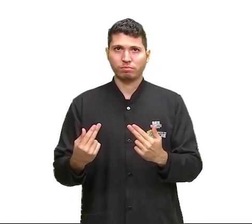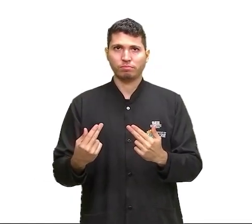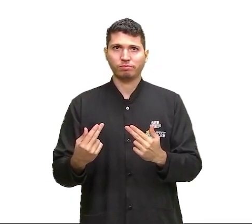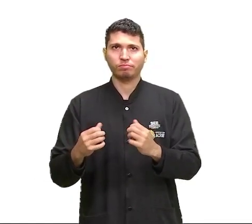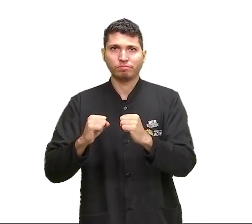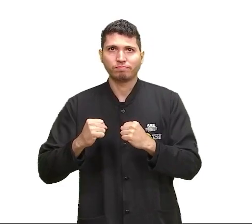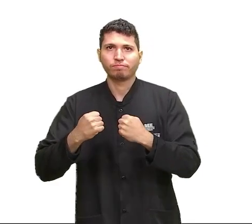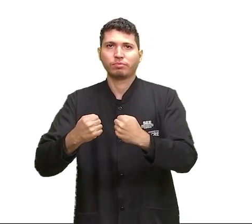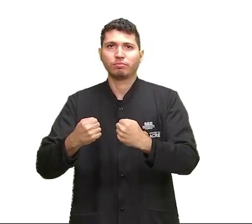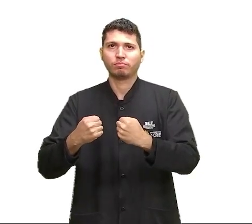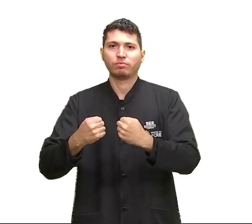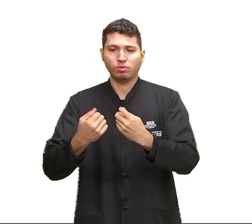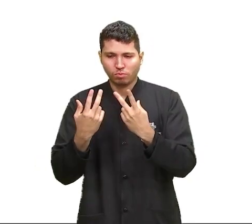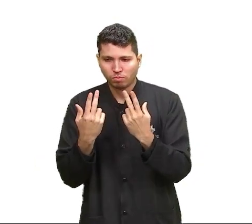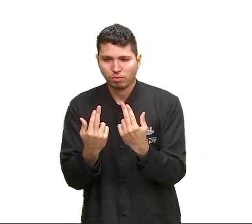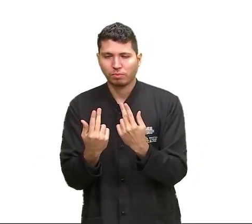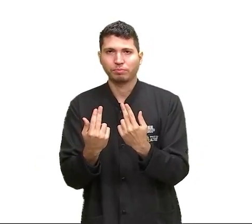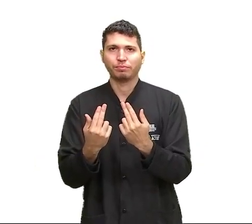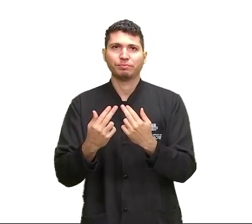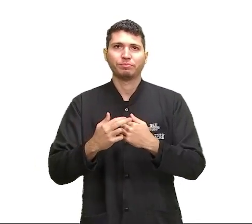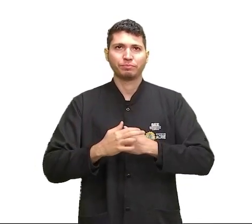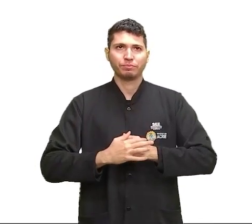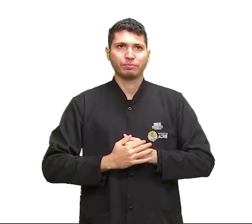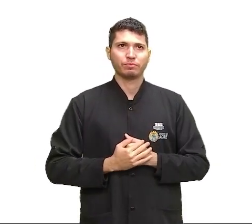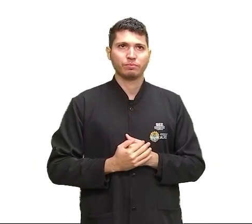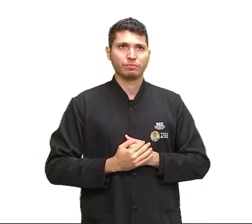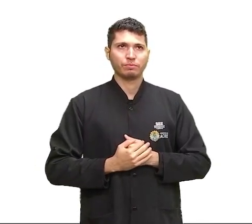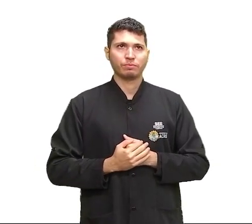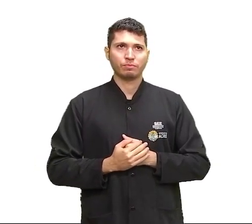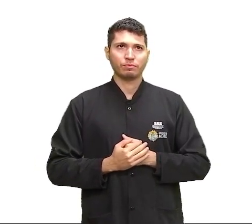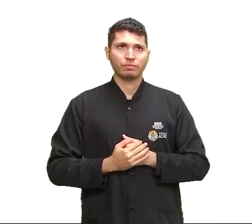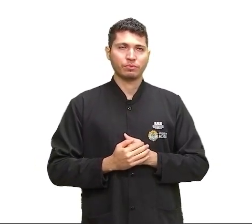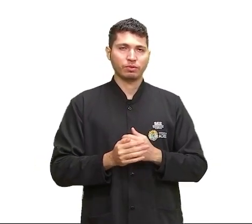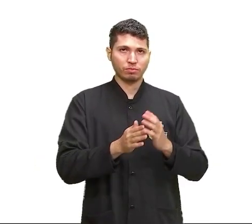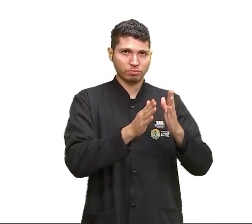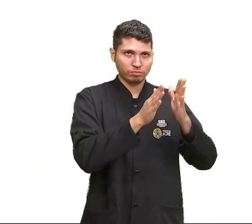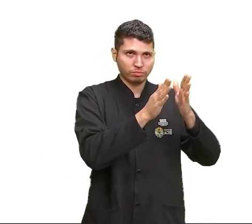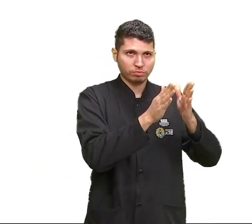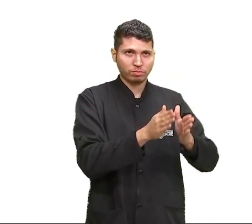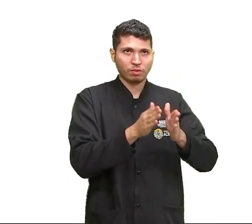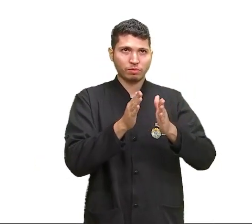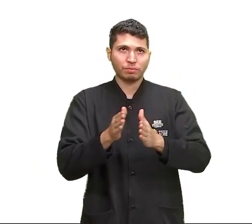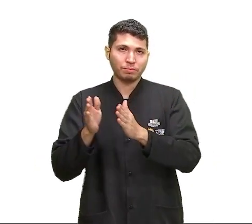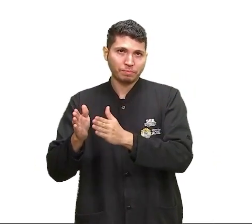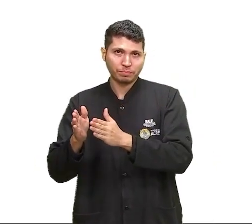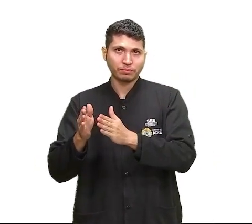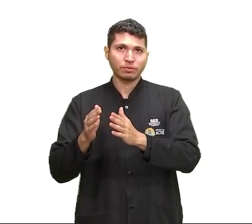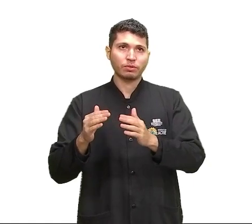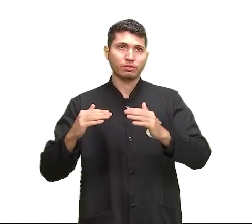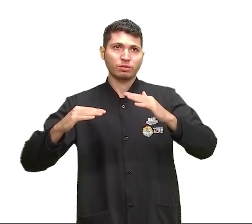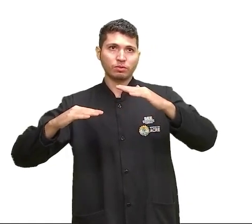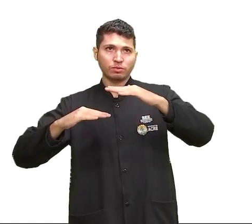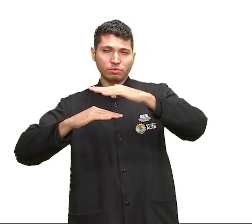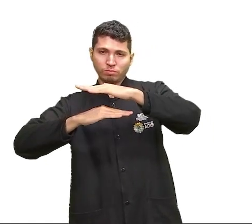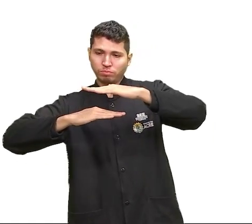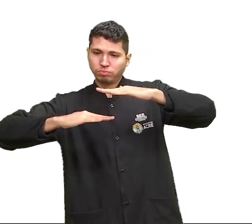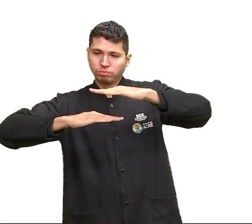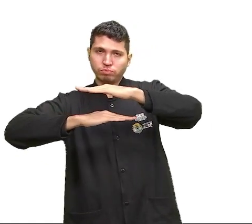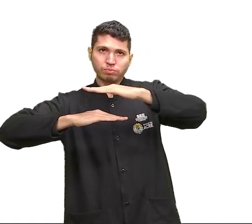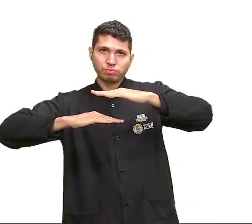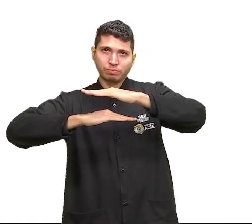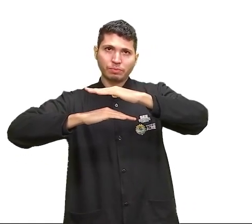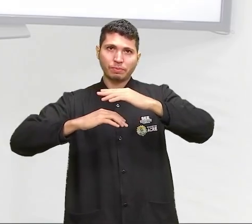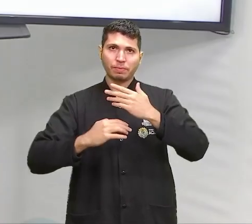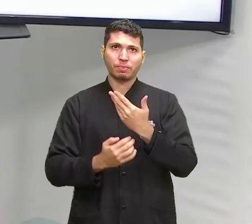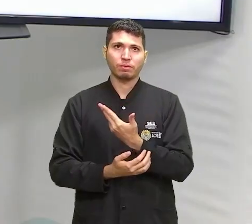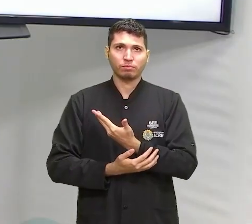Agora, vamos ver um pouco sobre circuitos em série e em paralelo. Um exemplo bem claro e como